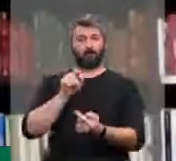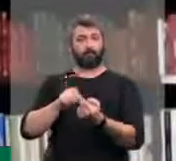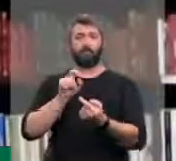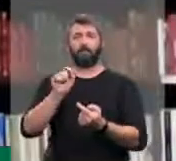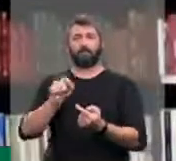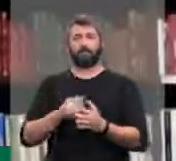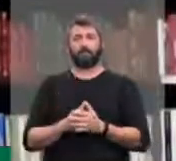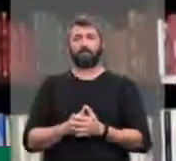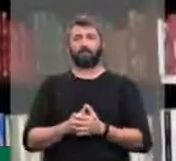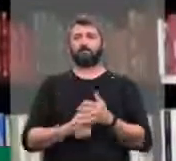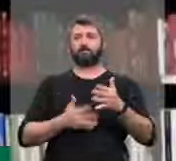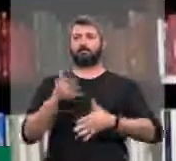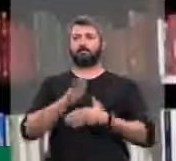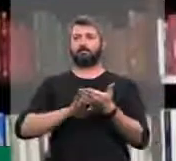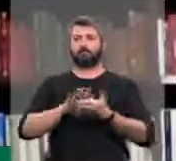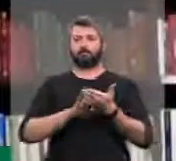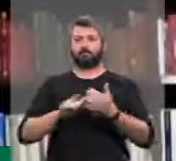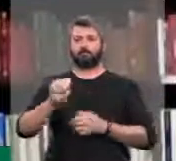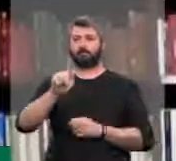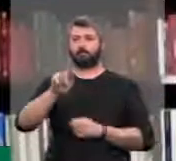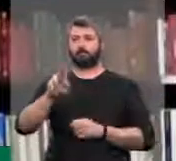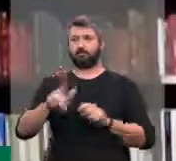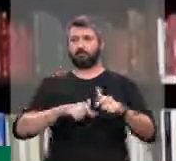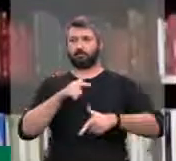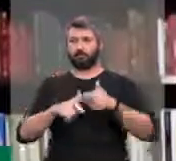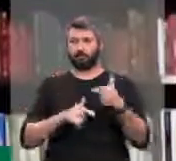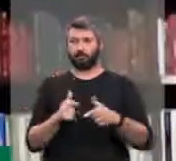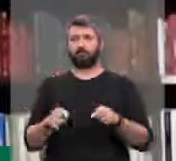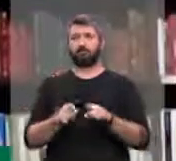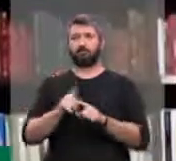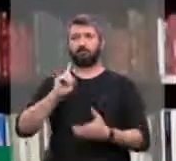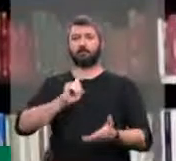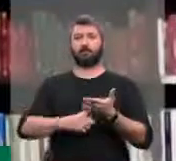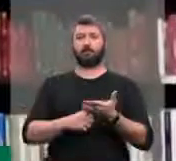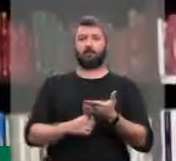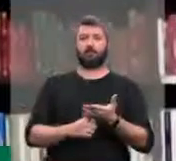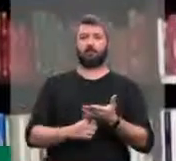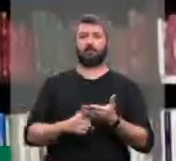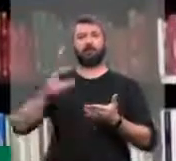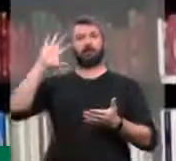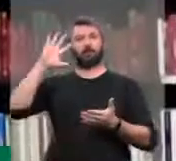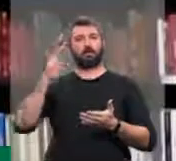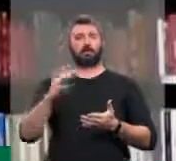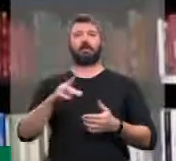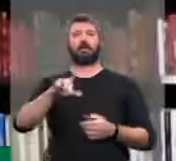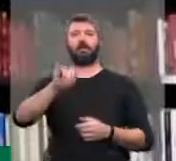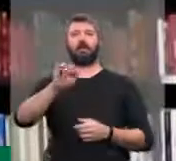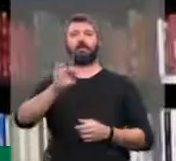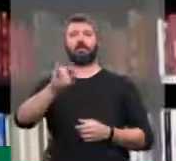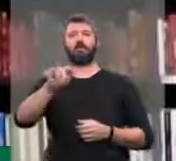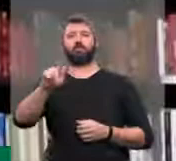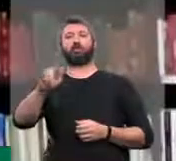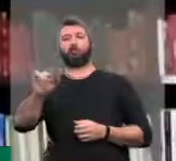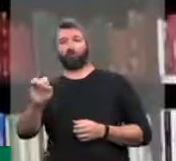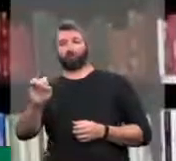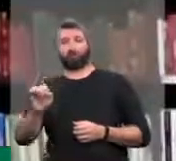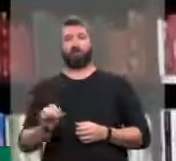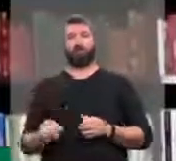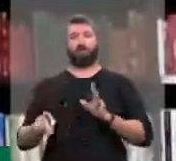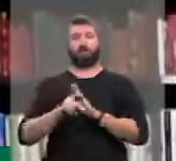não engessar a atuação da AGU na realização dos acordos terminativos de litígio de que trata o artigo 1º da Lei